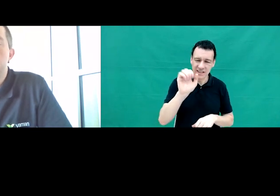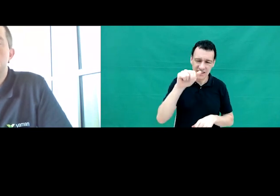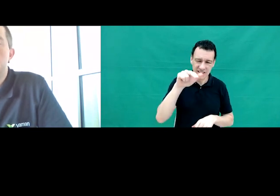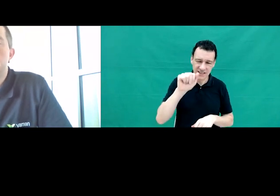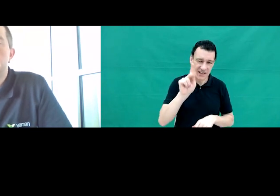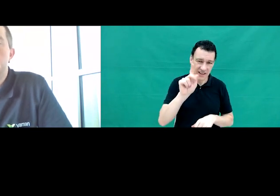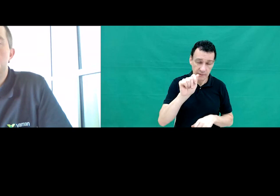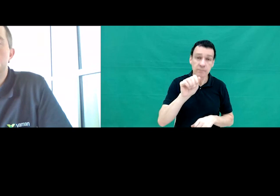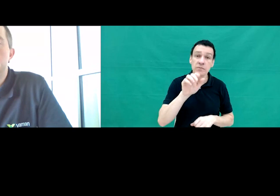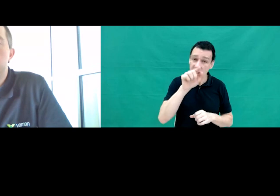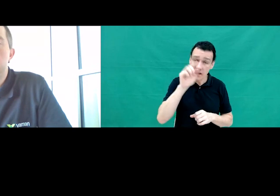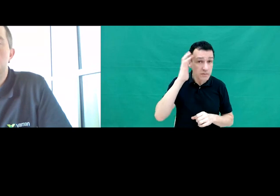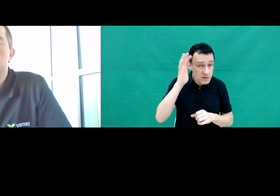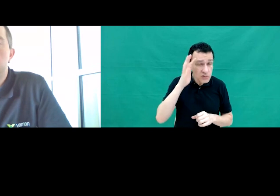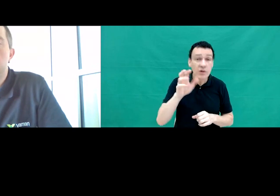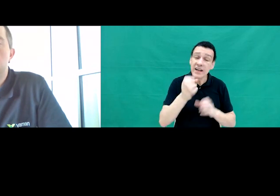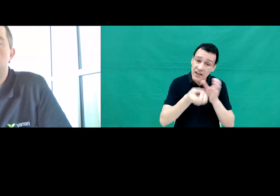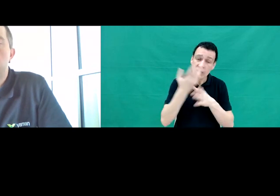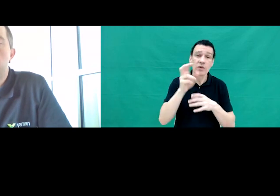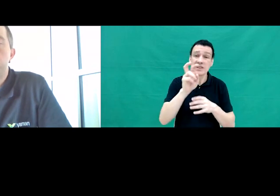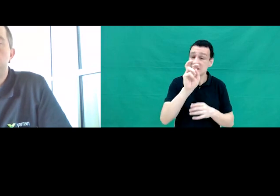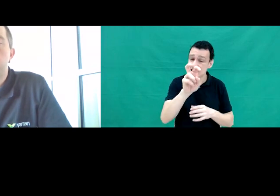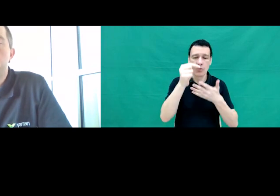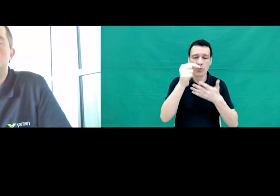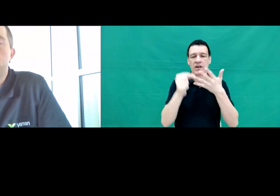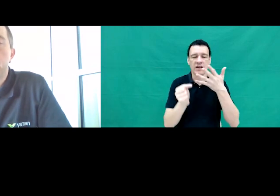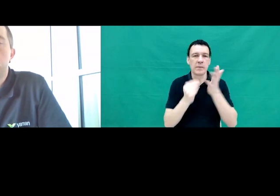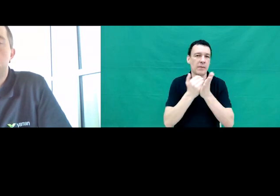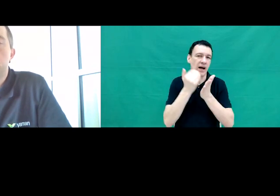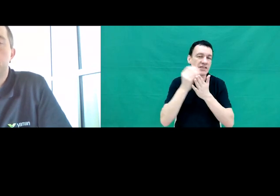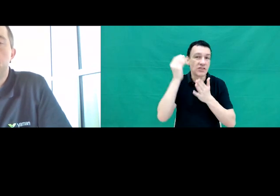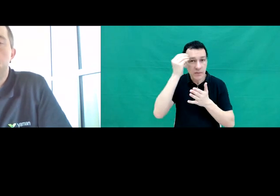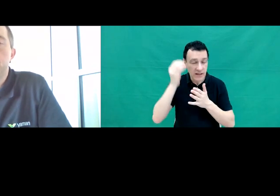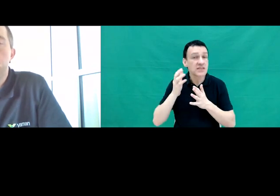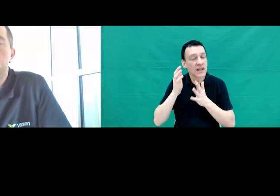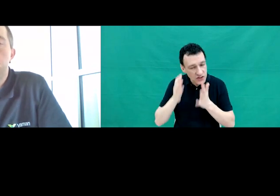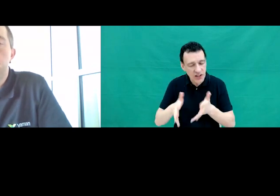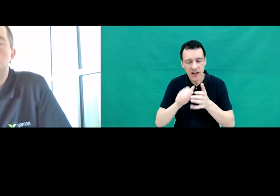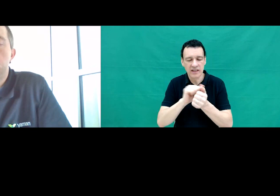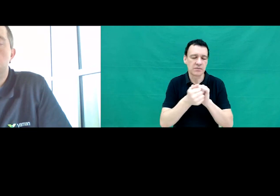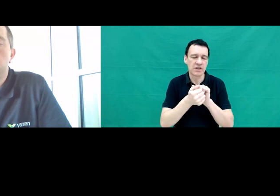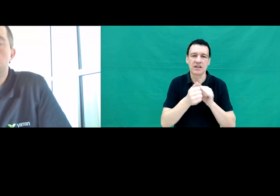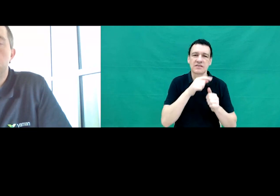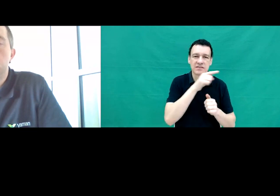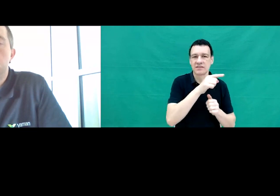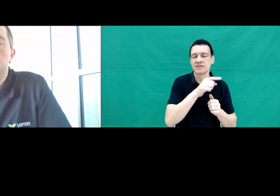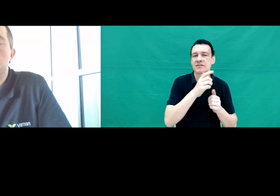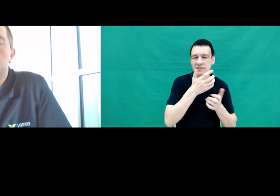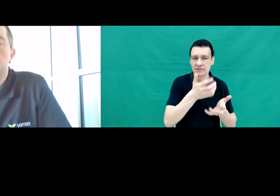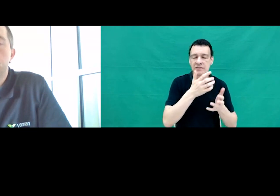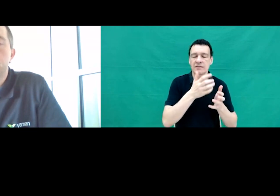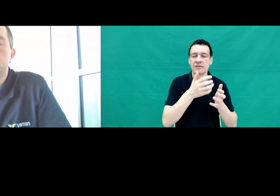já pensadas em acessibilidade, então ele adaptou o aprendizado dele, a experiência dele, e trouxe